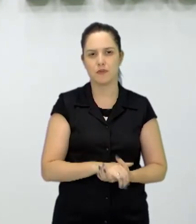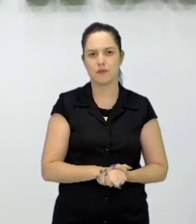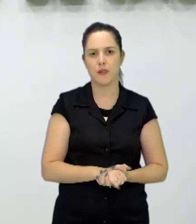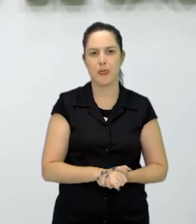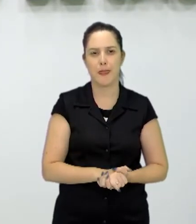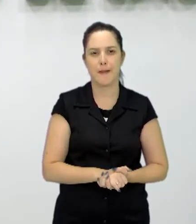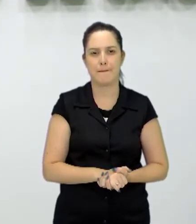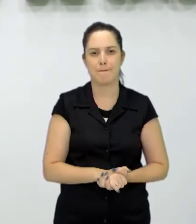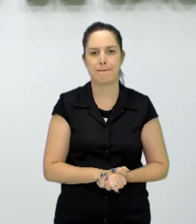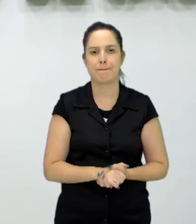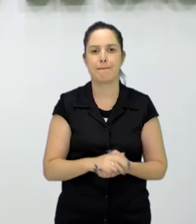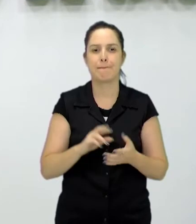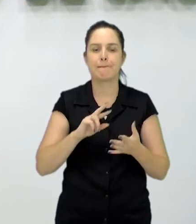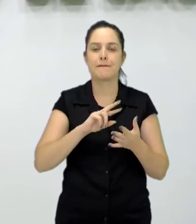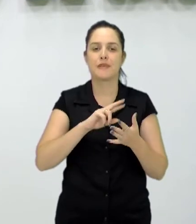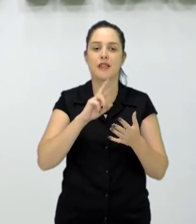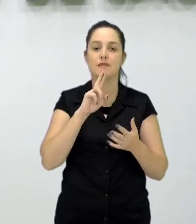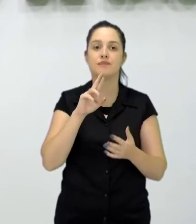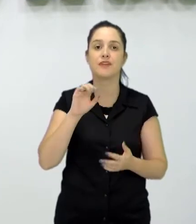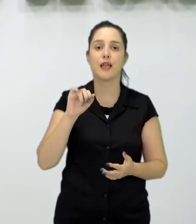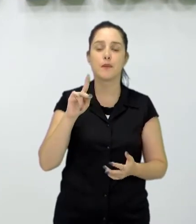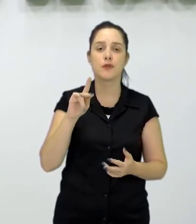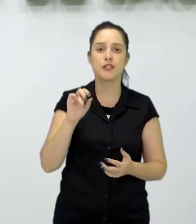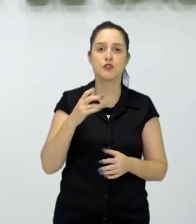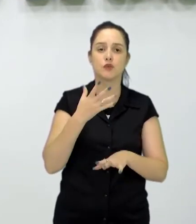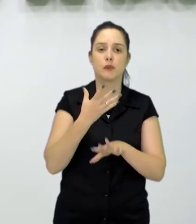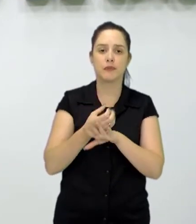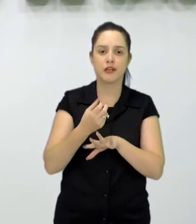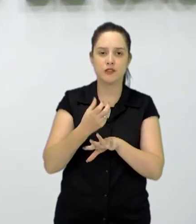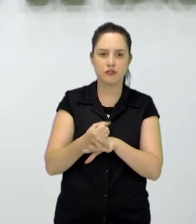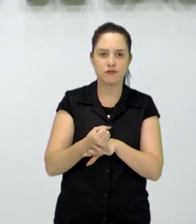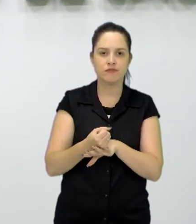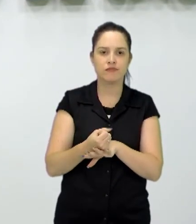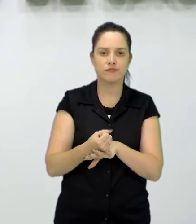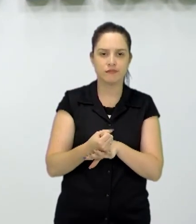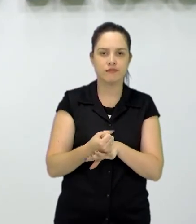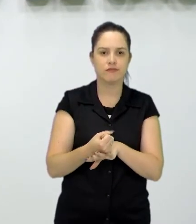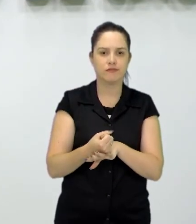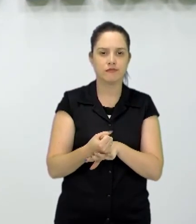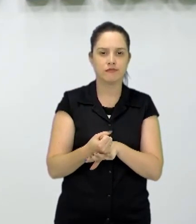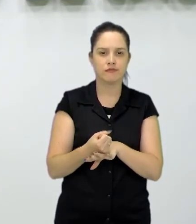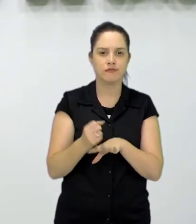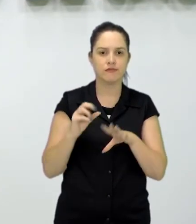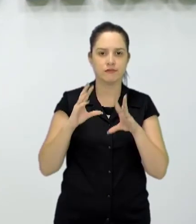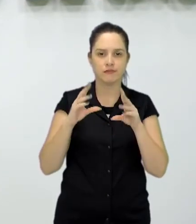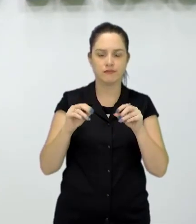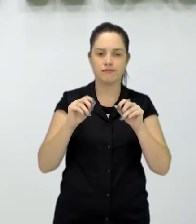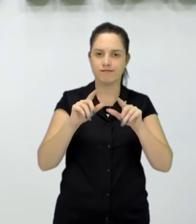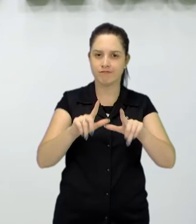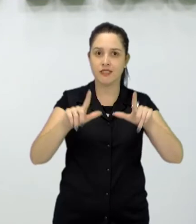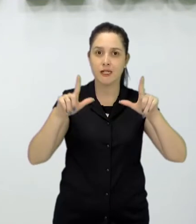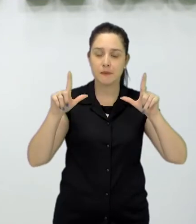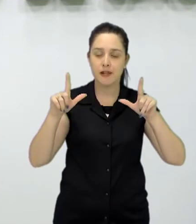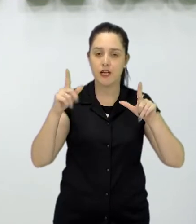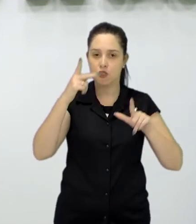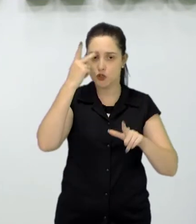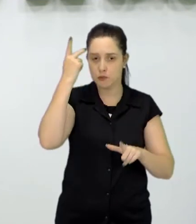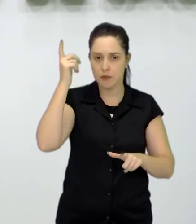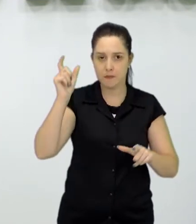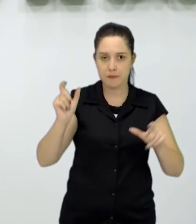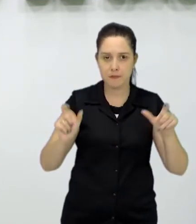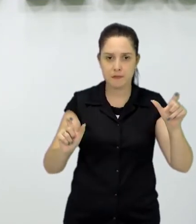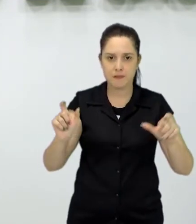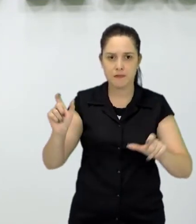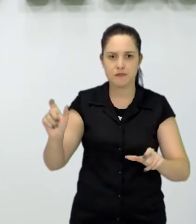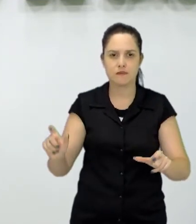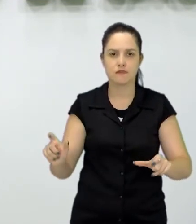de uma reportagem que eu vi de um aplicativo que ele transformava a imagem da pessoa numa pintura da